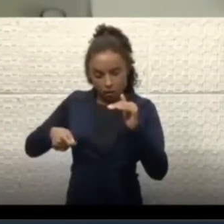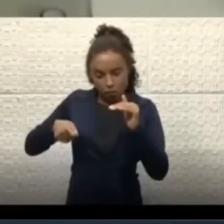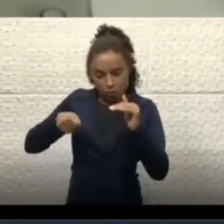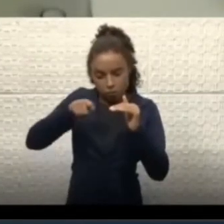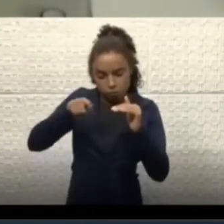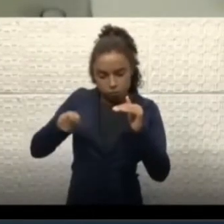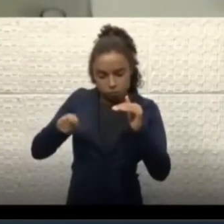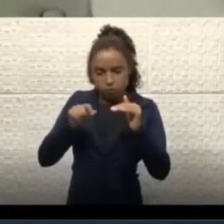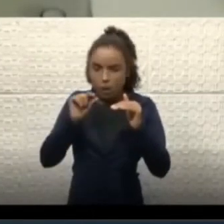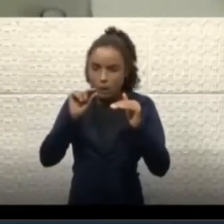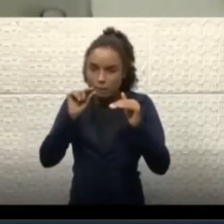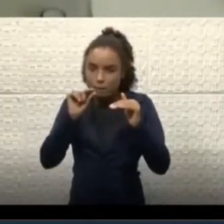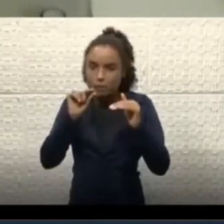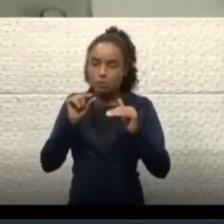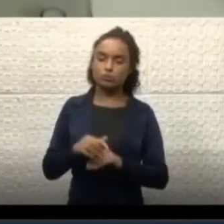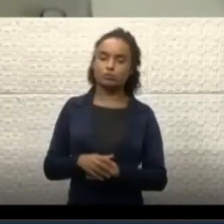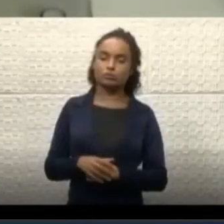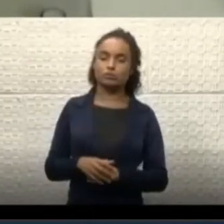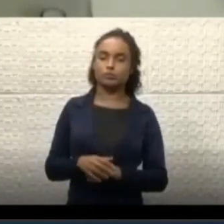do volume.